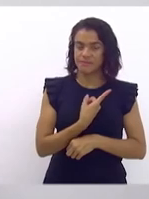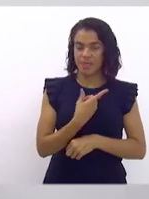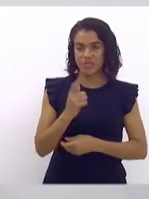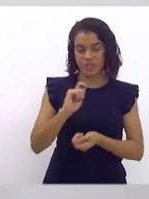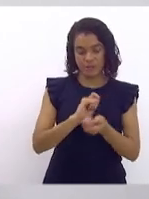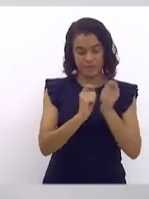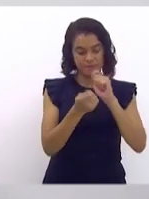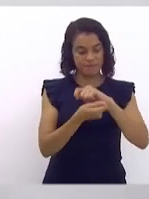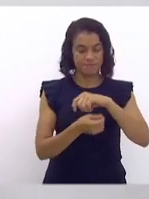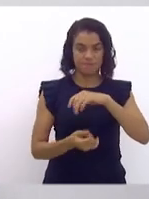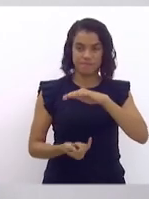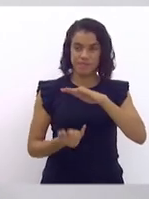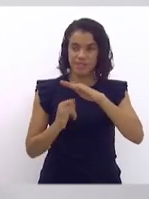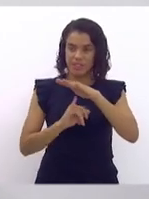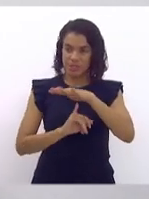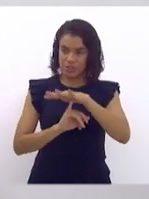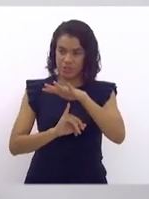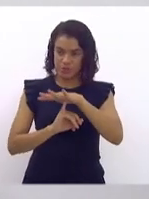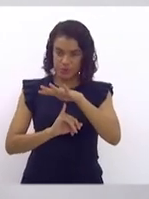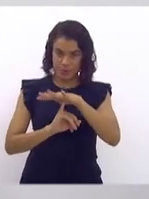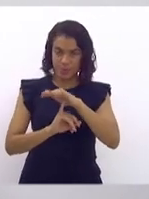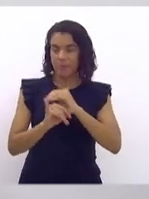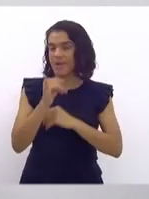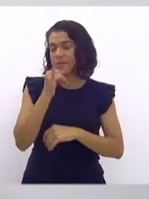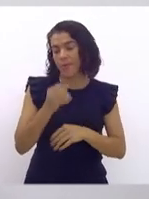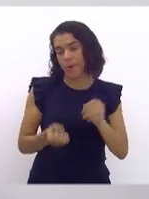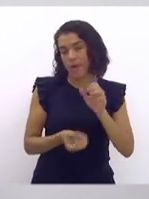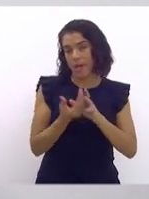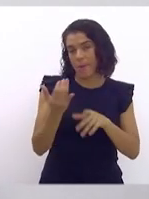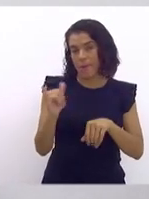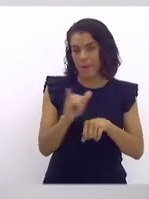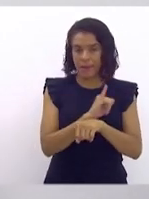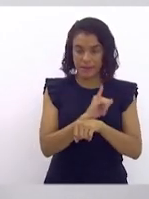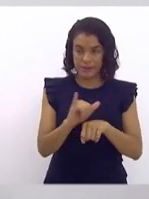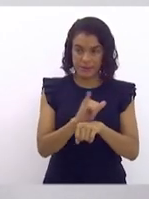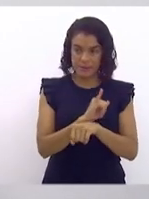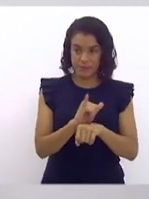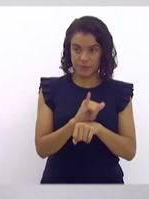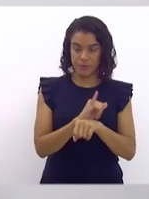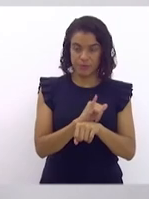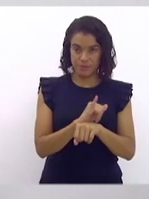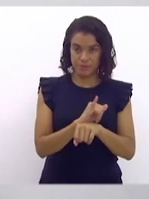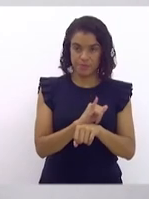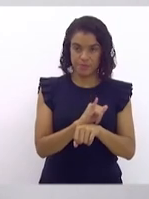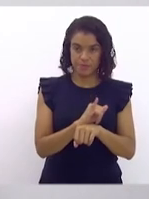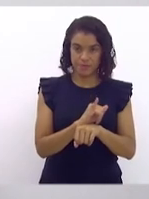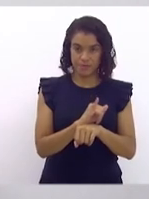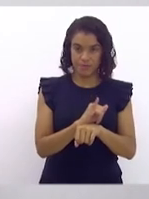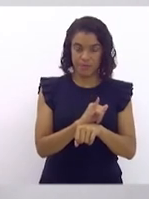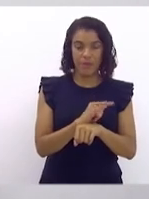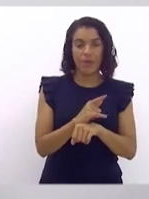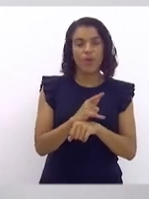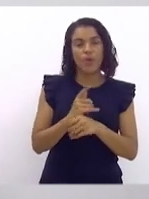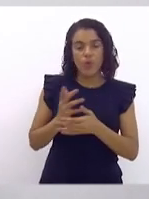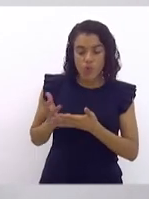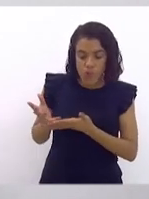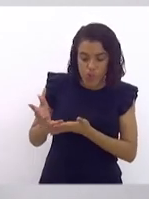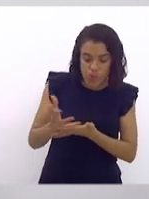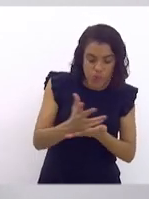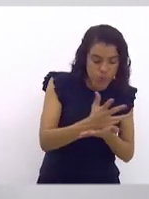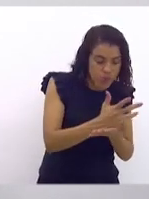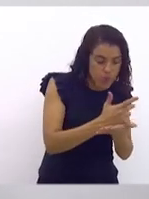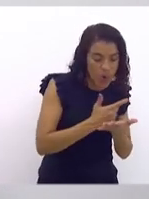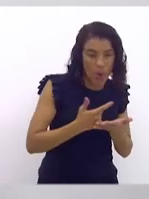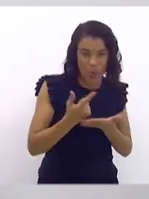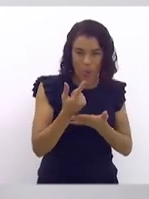institucionalizar, né, se a gente cria um mecanismo, se a gente faz do orçamento da própria